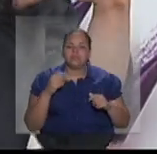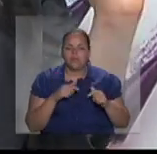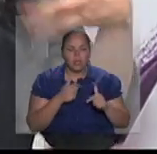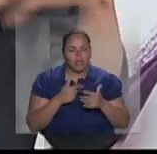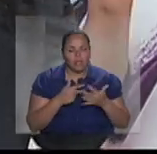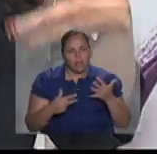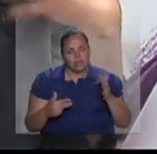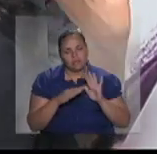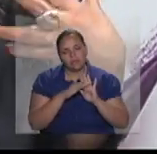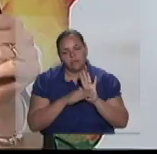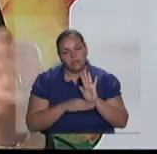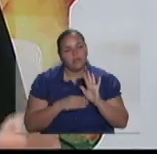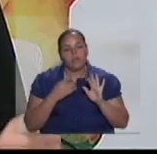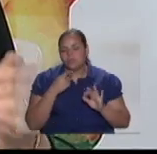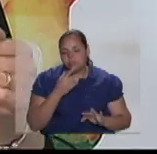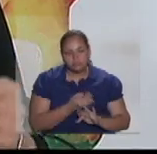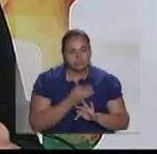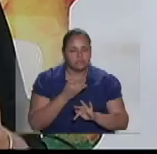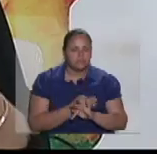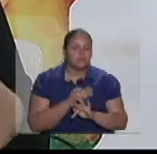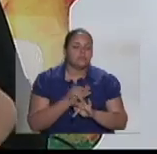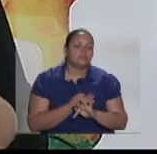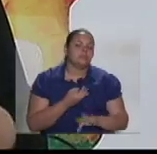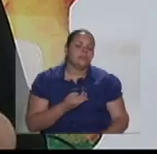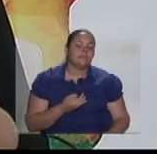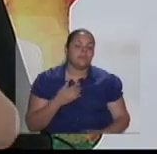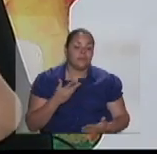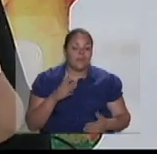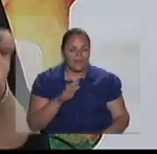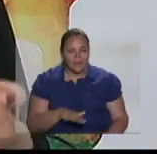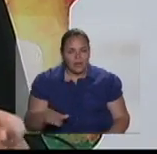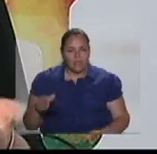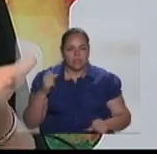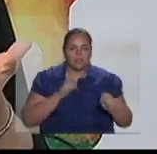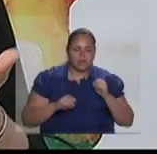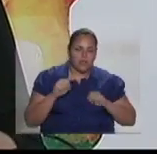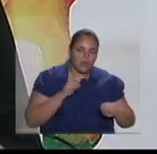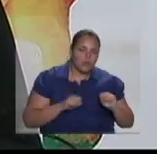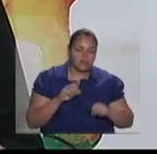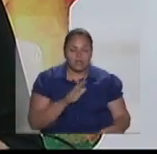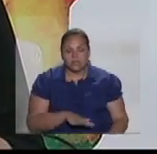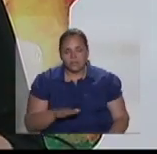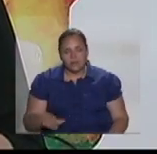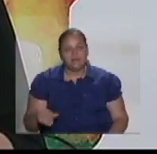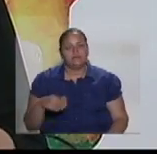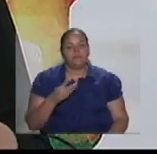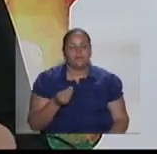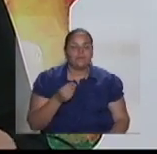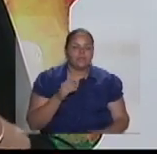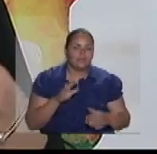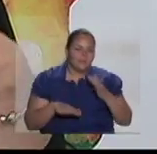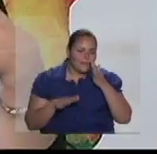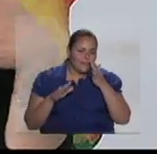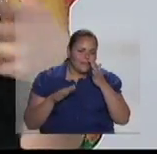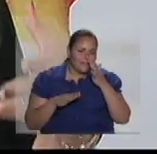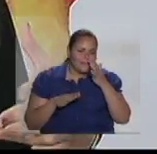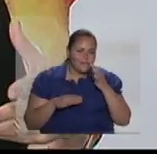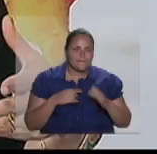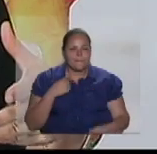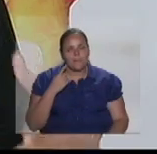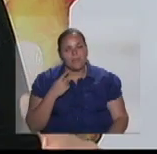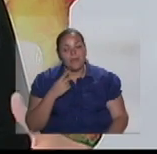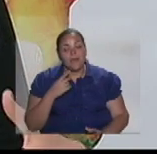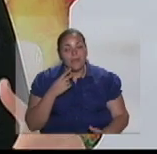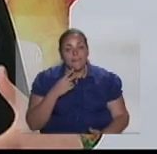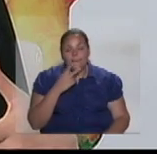muita energia sempre. Isso faz com que a gente produza uma criança ansiosa, uma criança muitas vezes maníaca,